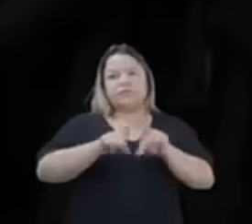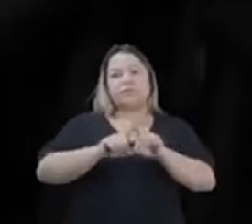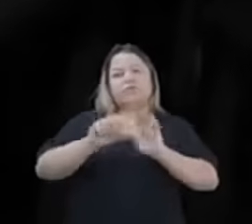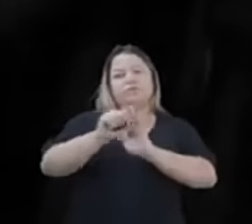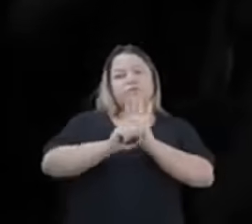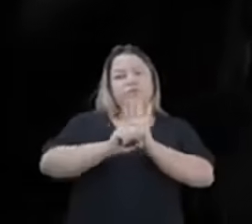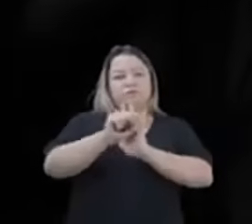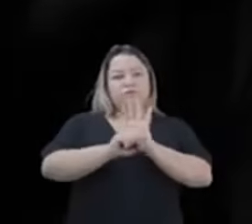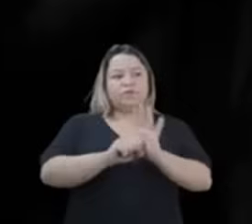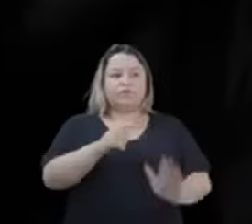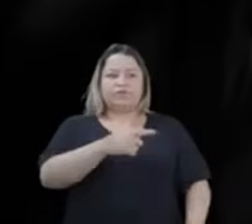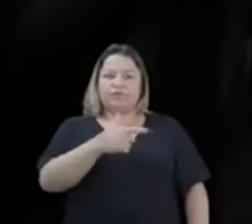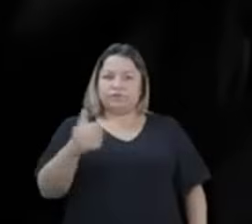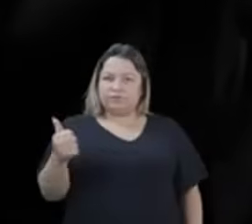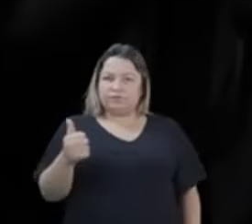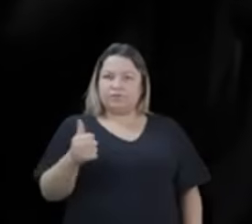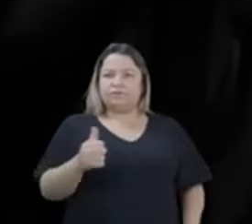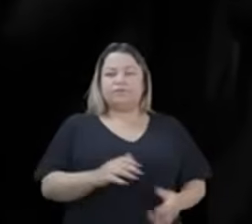século XXI.